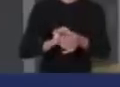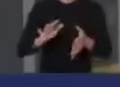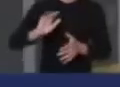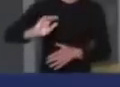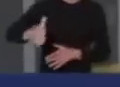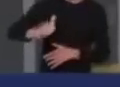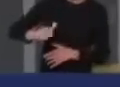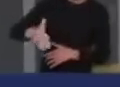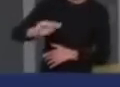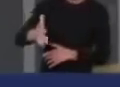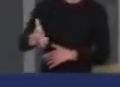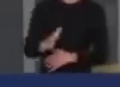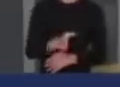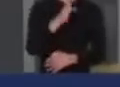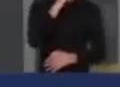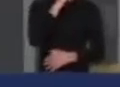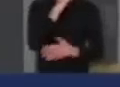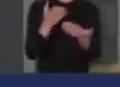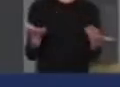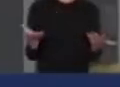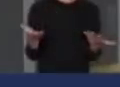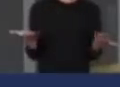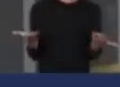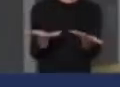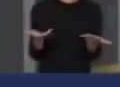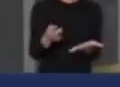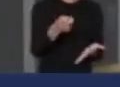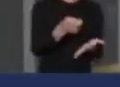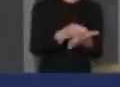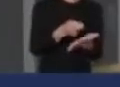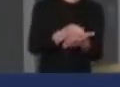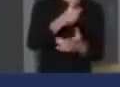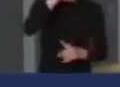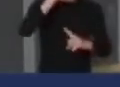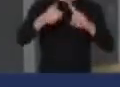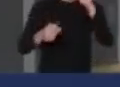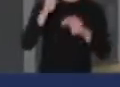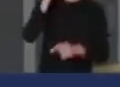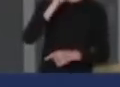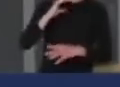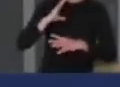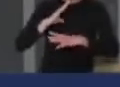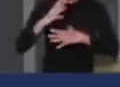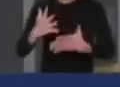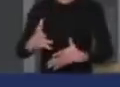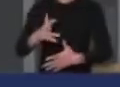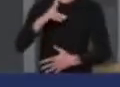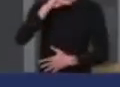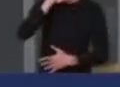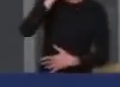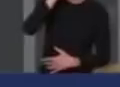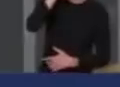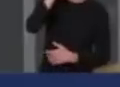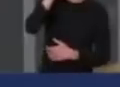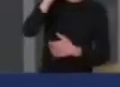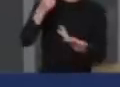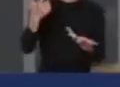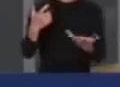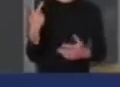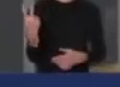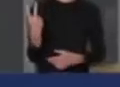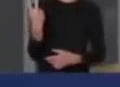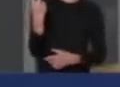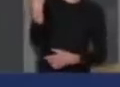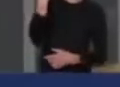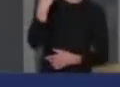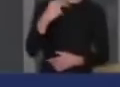o deputado tem 11 assessores contratados para dar subsídio para ele executar o seu mandato. Esses 11 assessores contratados